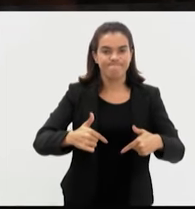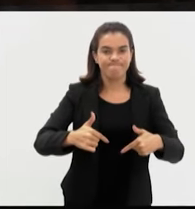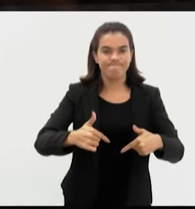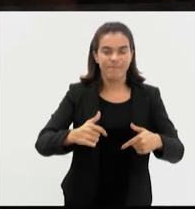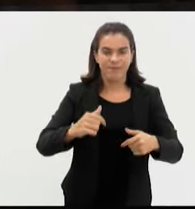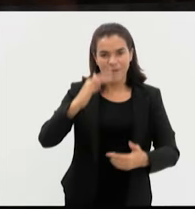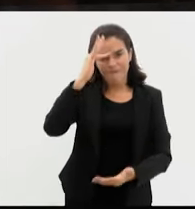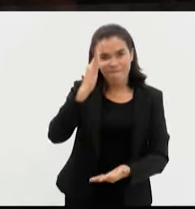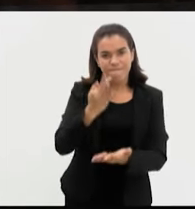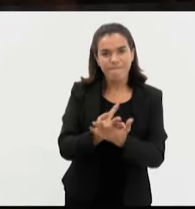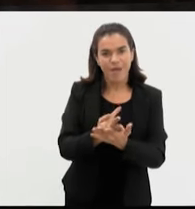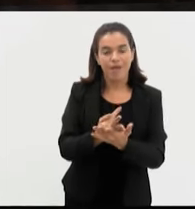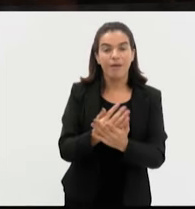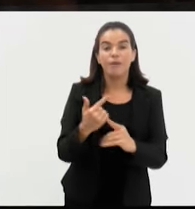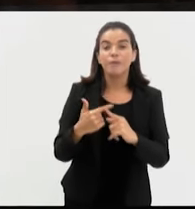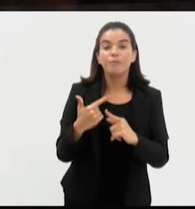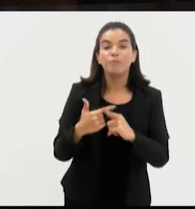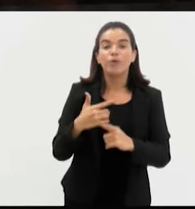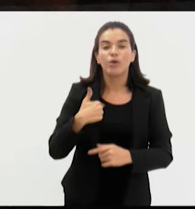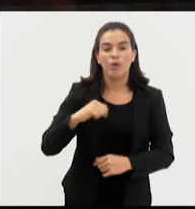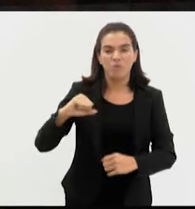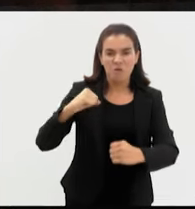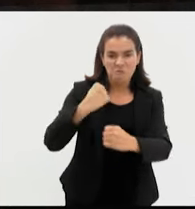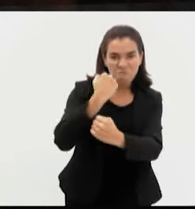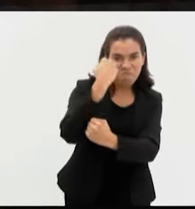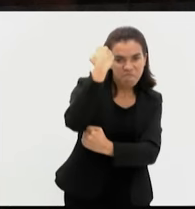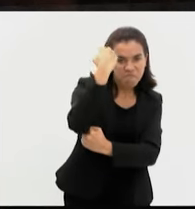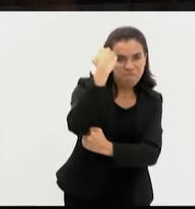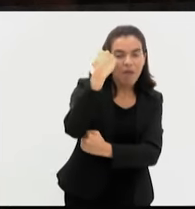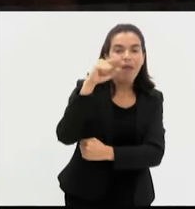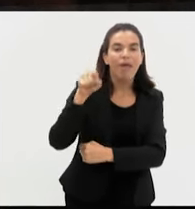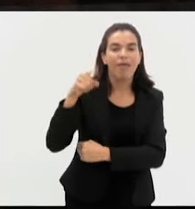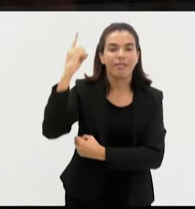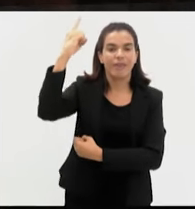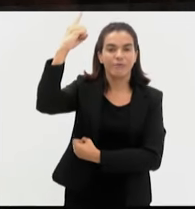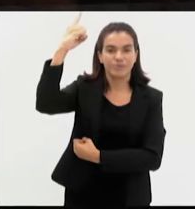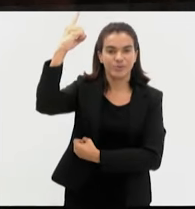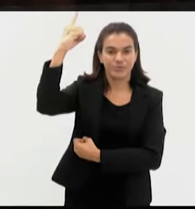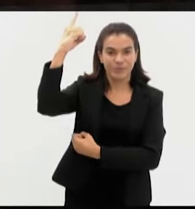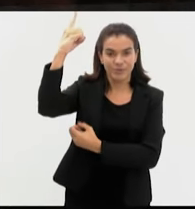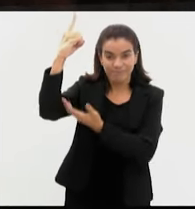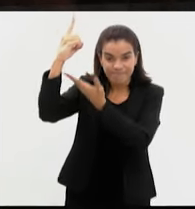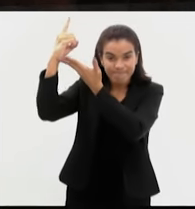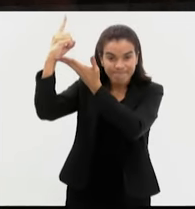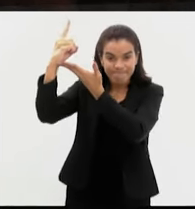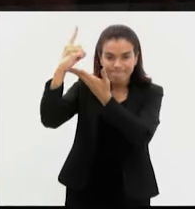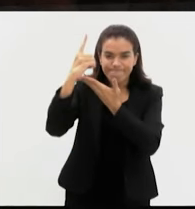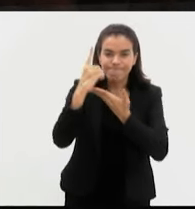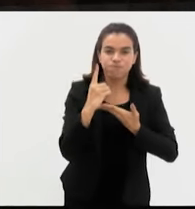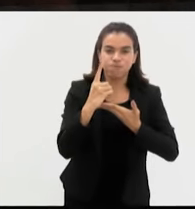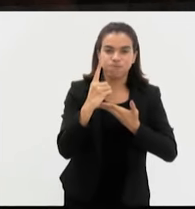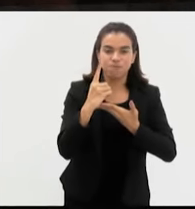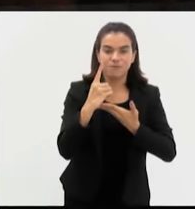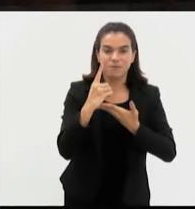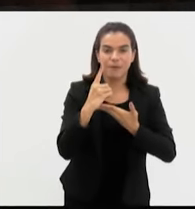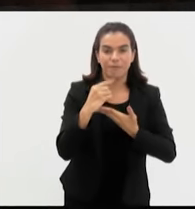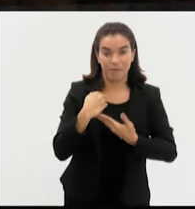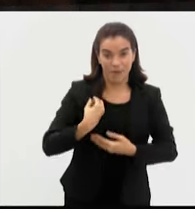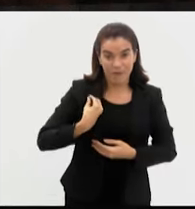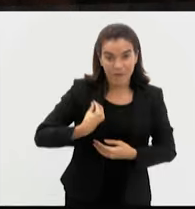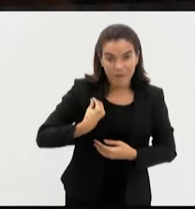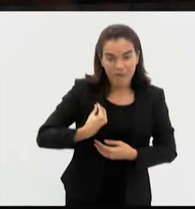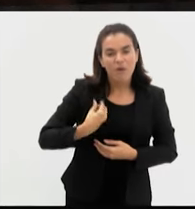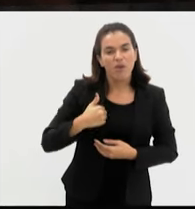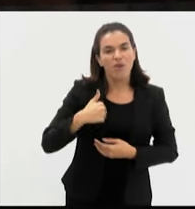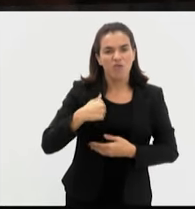essa fé porque o meu escudo é o meu Deus enquanto eu estiver aqui pode ter certeza de uma coisa